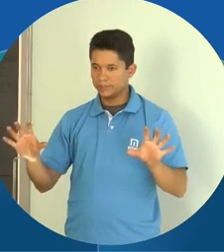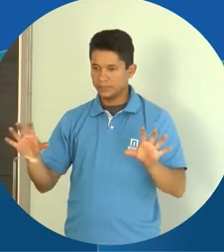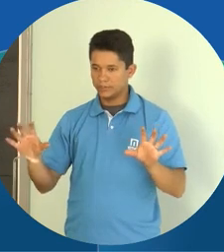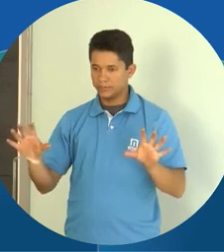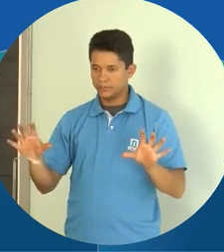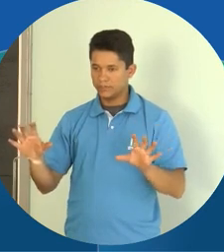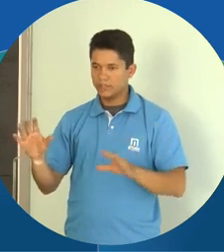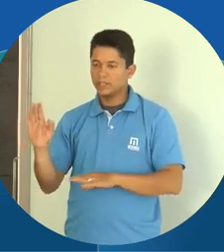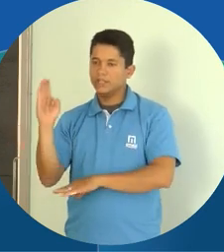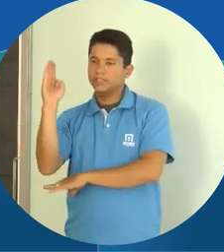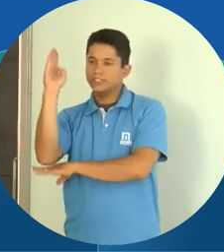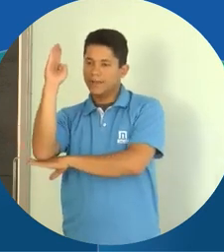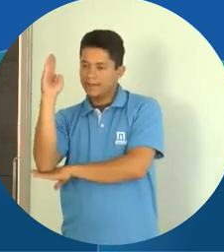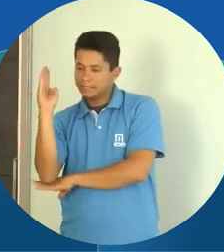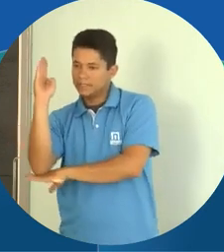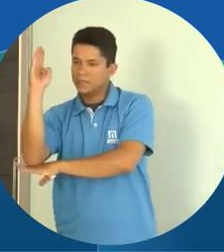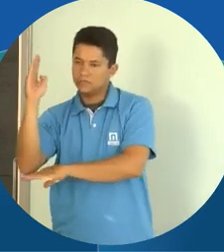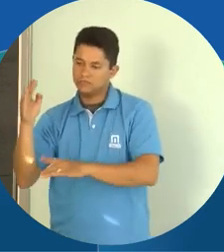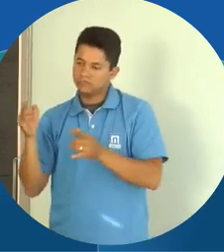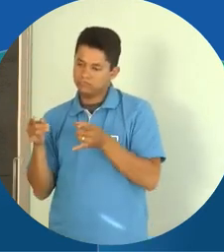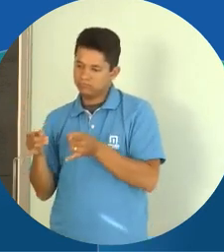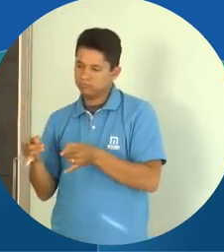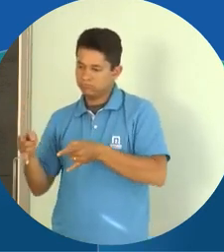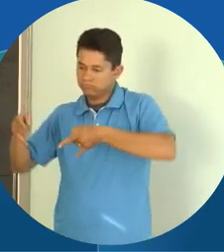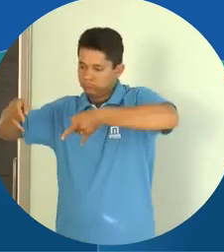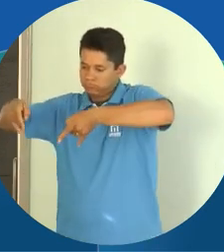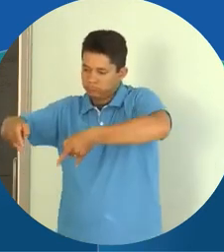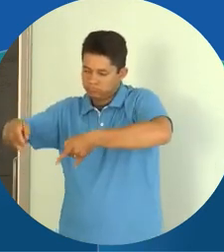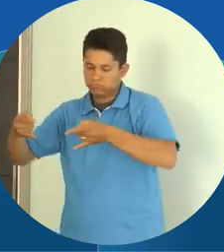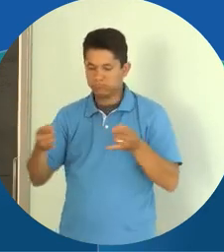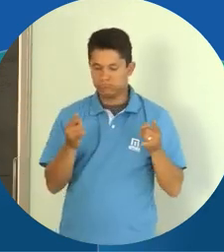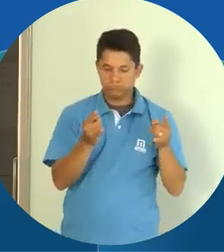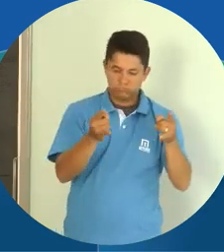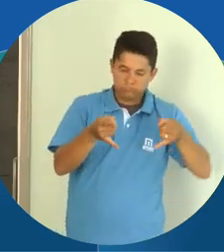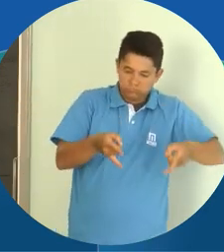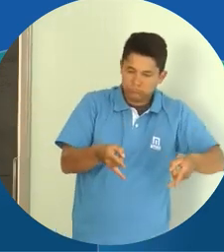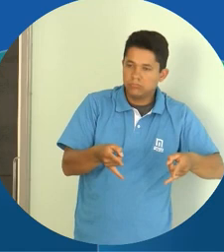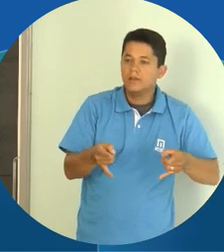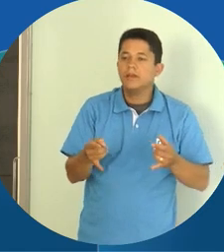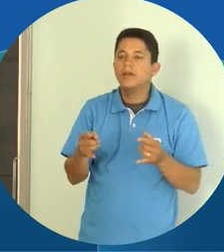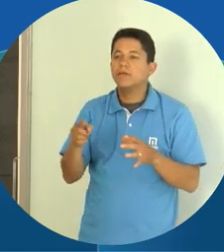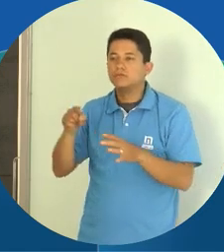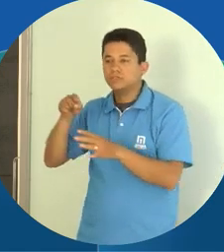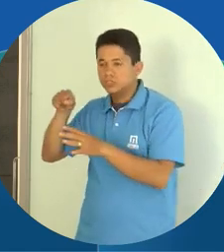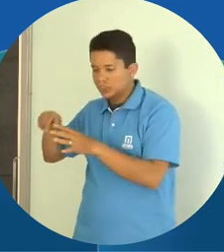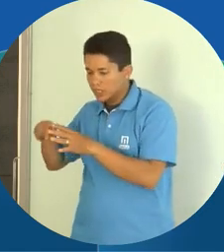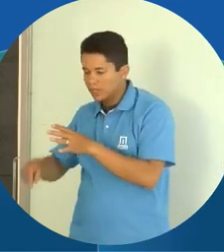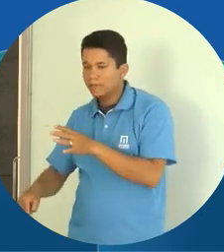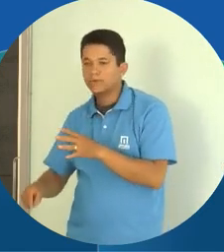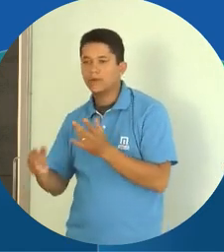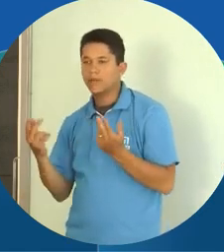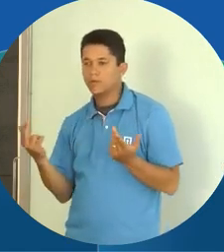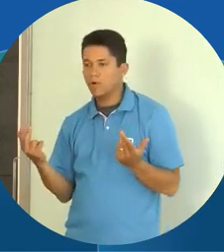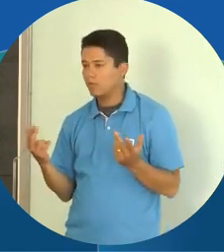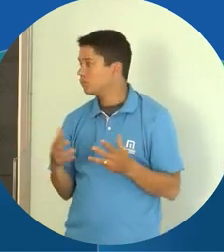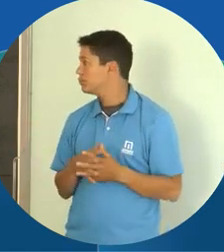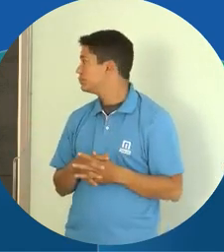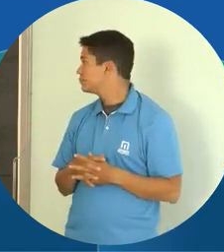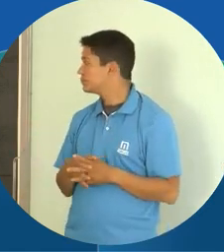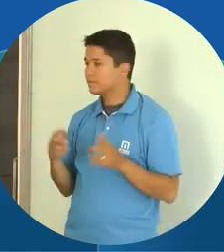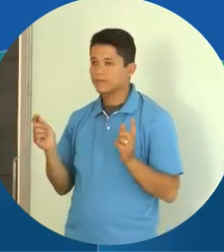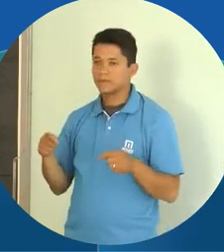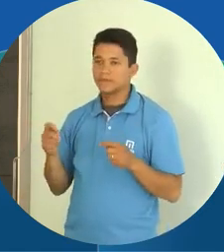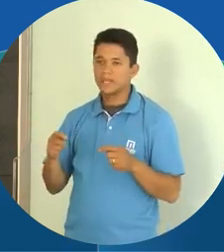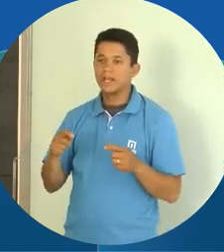armação dentro da estaca, né? O diâmetro de perfuração é o mesmo, mas a gente consegue colocar dispositivos